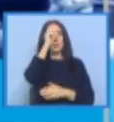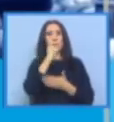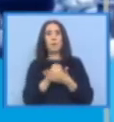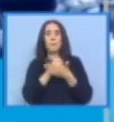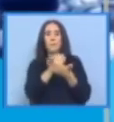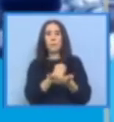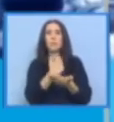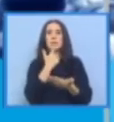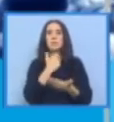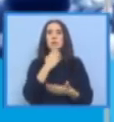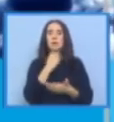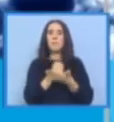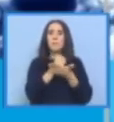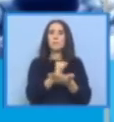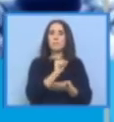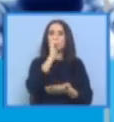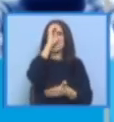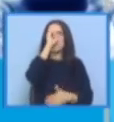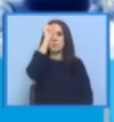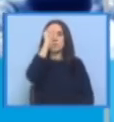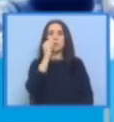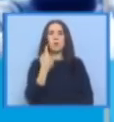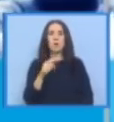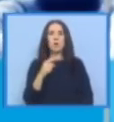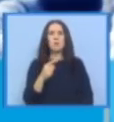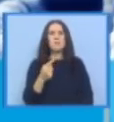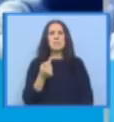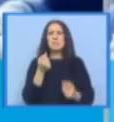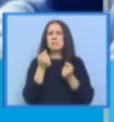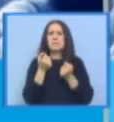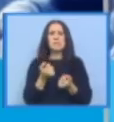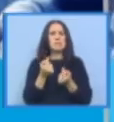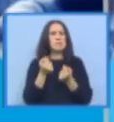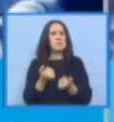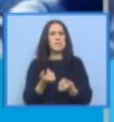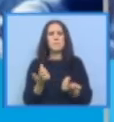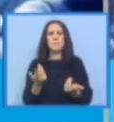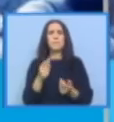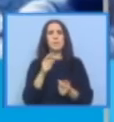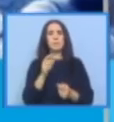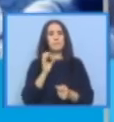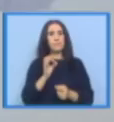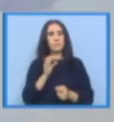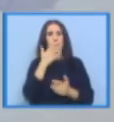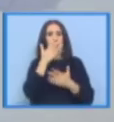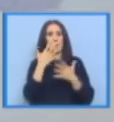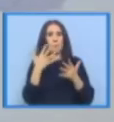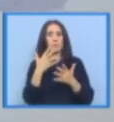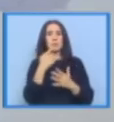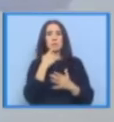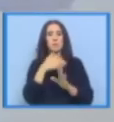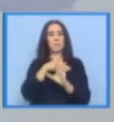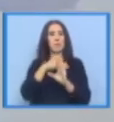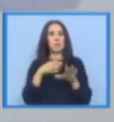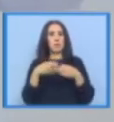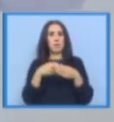são apoios de Estado que têm um funil tão estreito, que a maior parte daquilo que se chama a classe